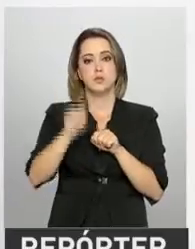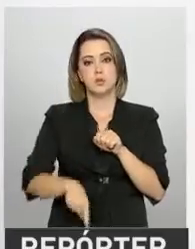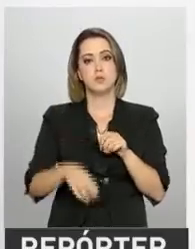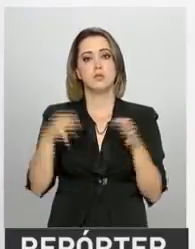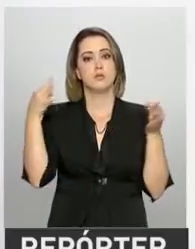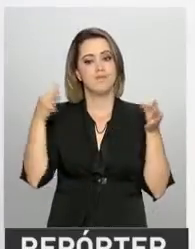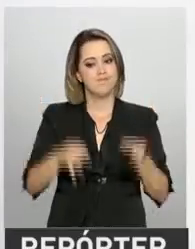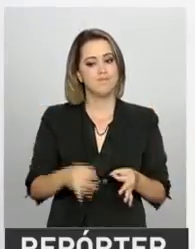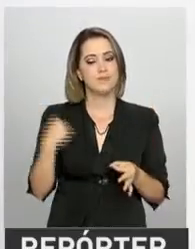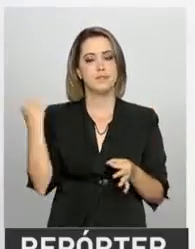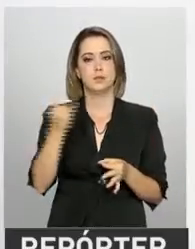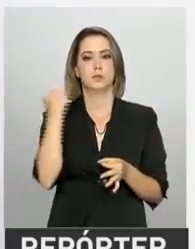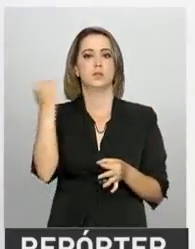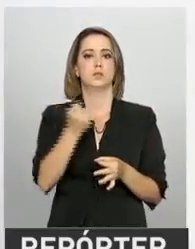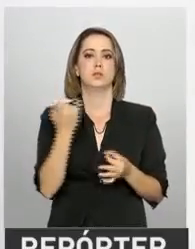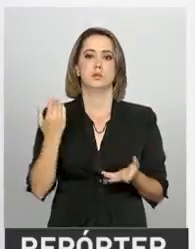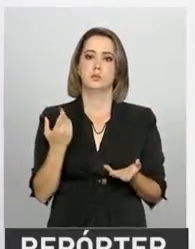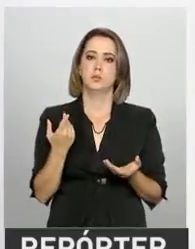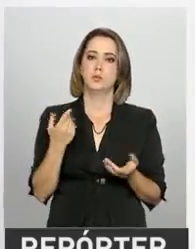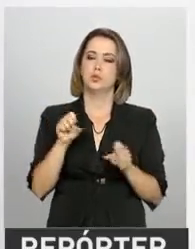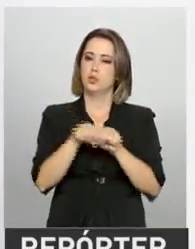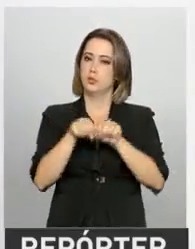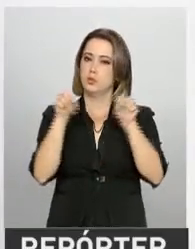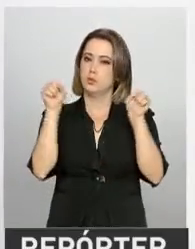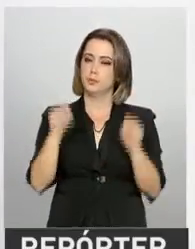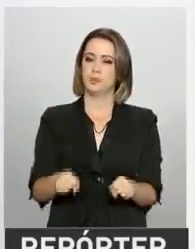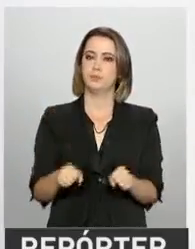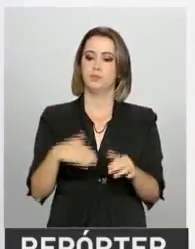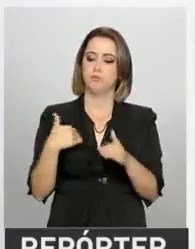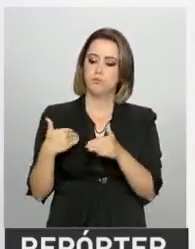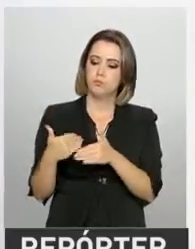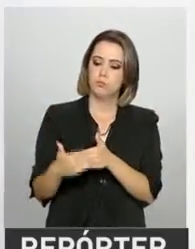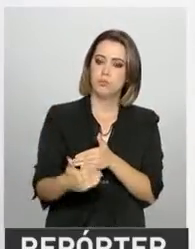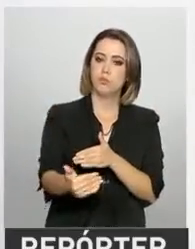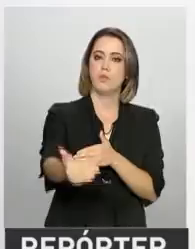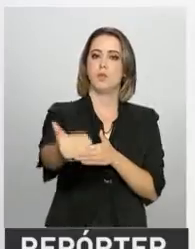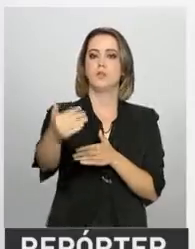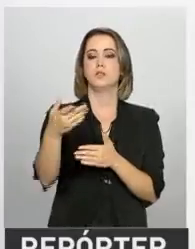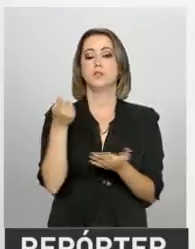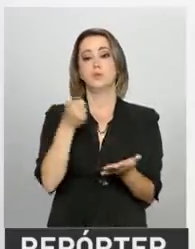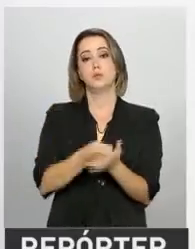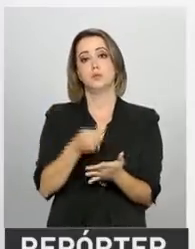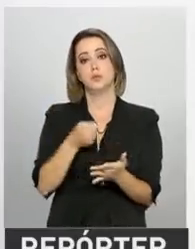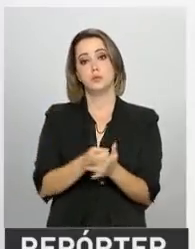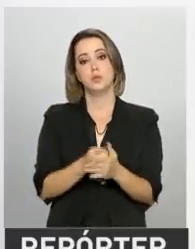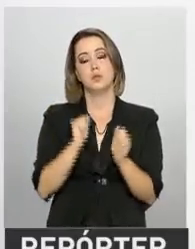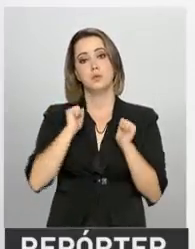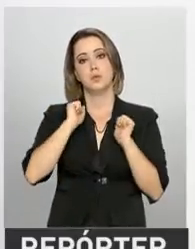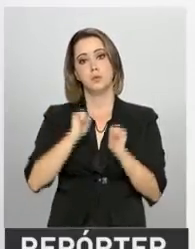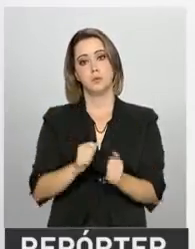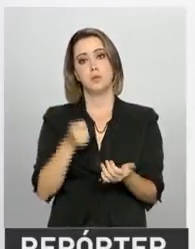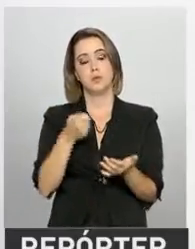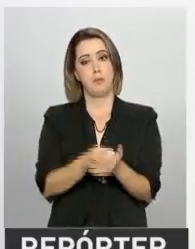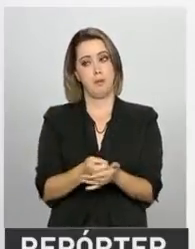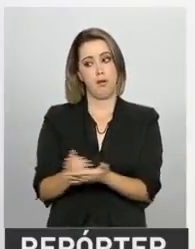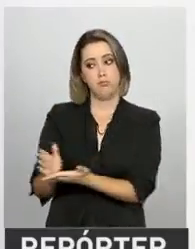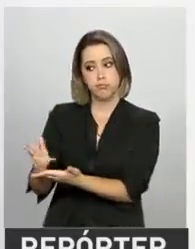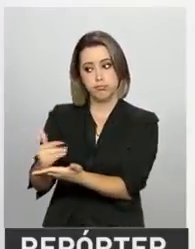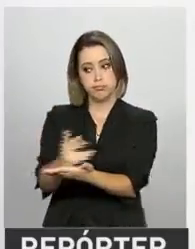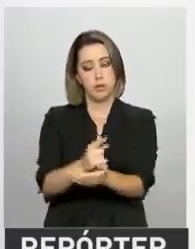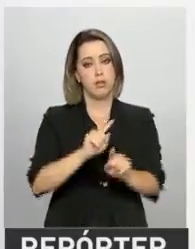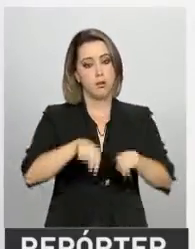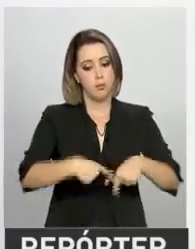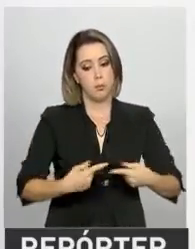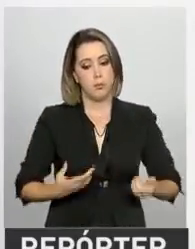centrais para que o tema seja sustentável que as contribuições consigam pagar os benefícios que as